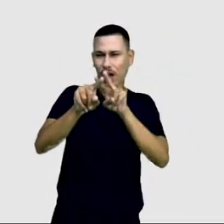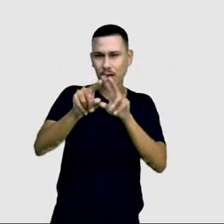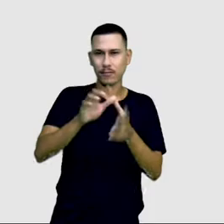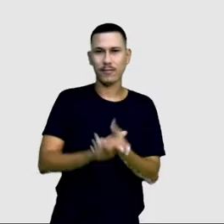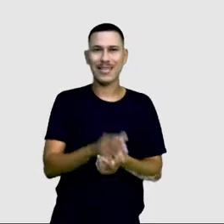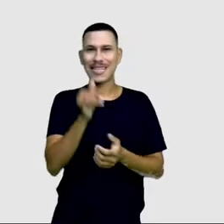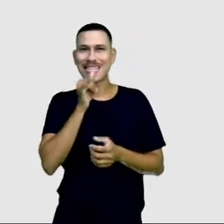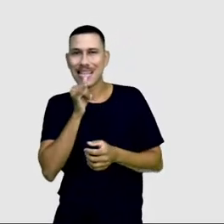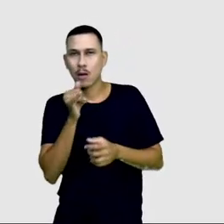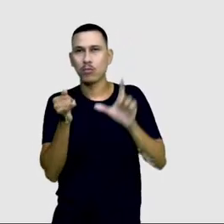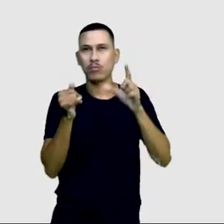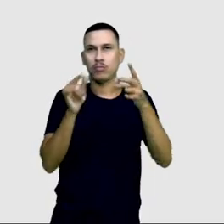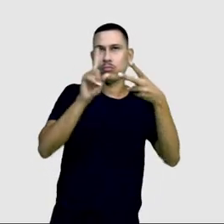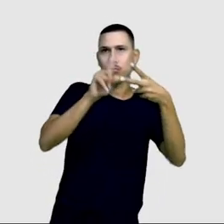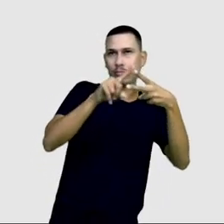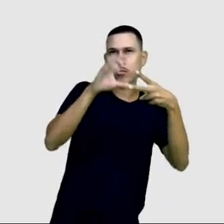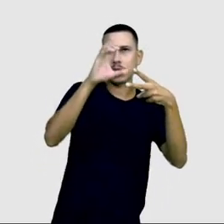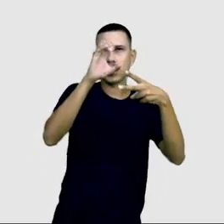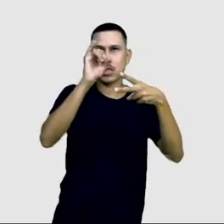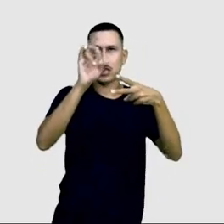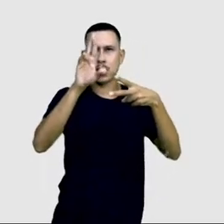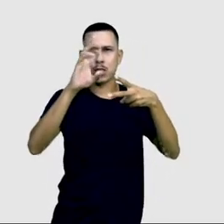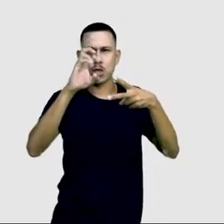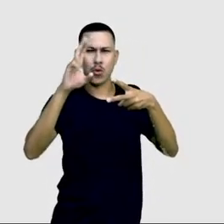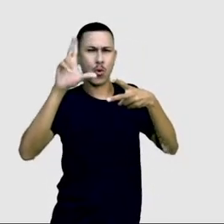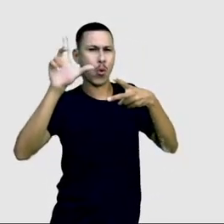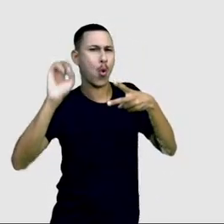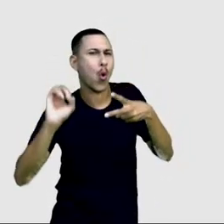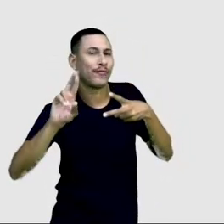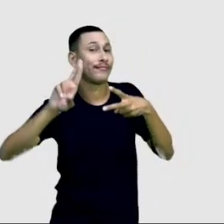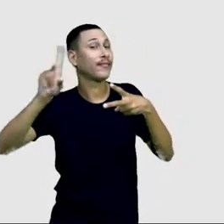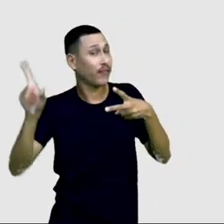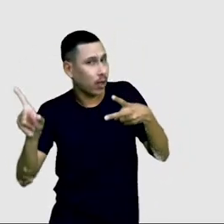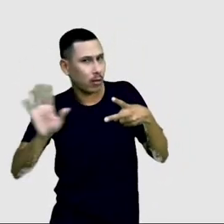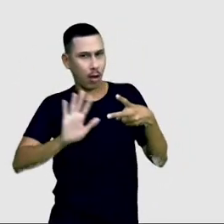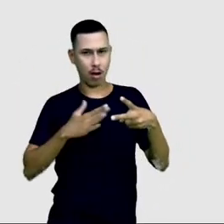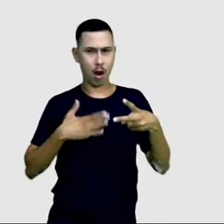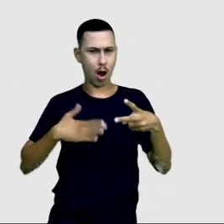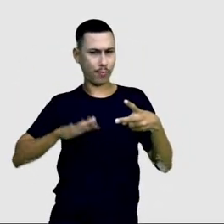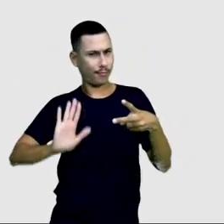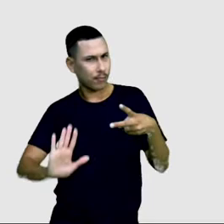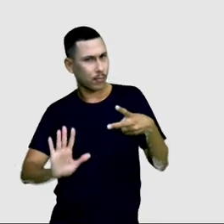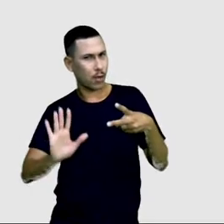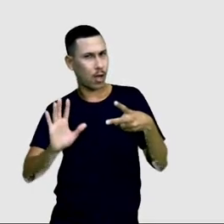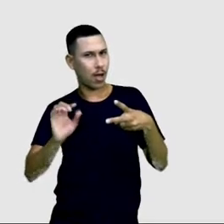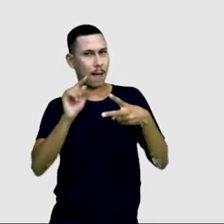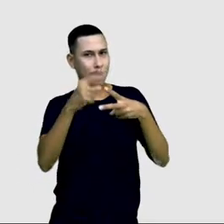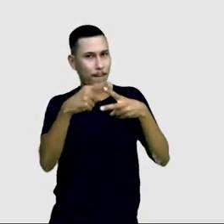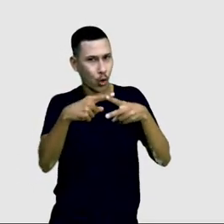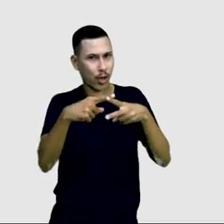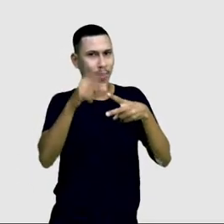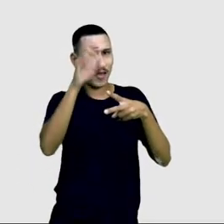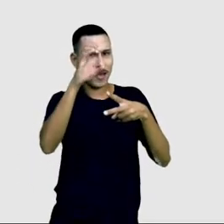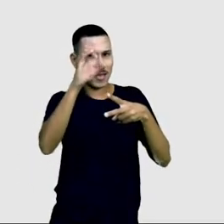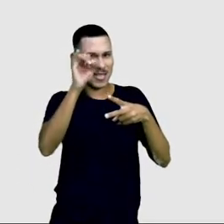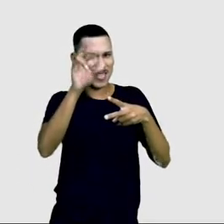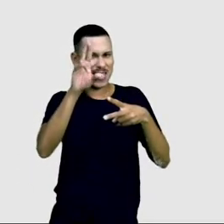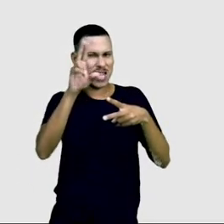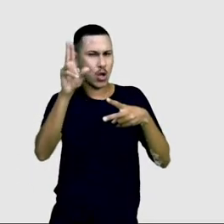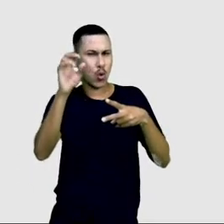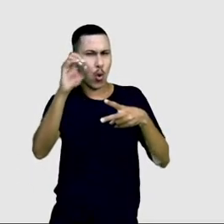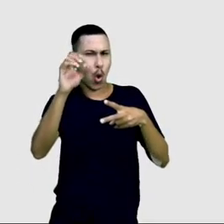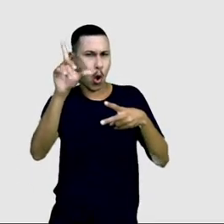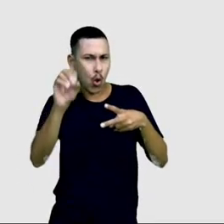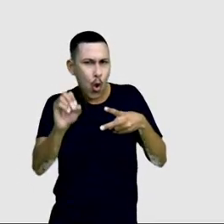for dizer, que figura é essa? É um círculo. Opa, círculo é a área dentro. A linha